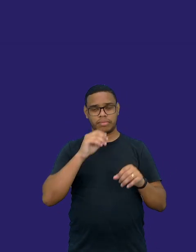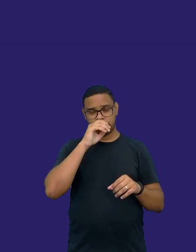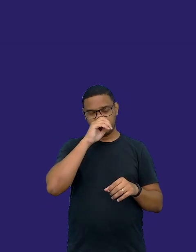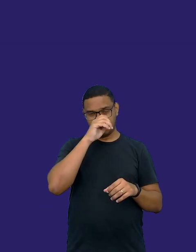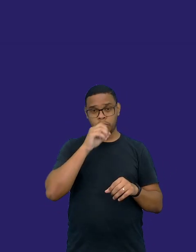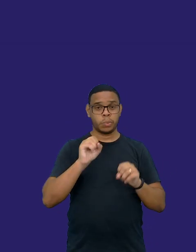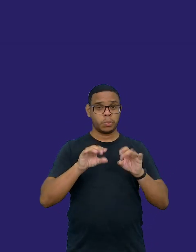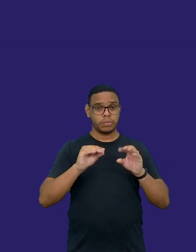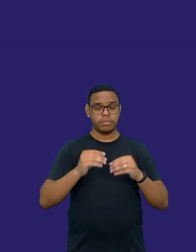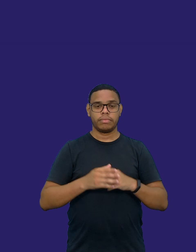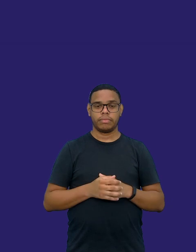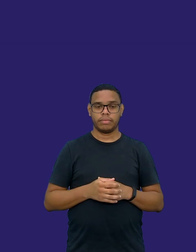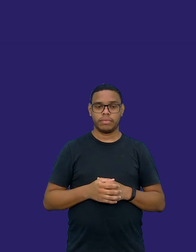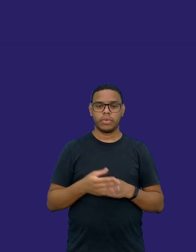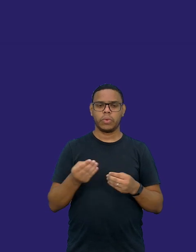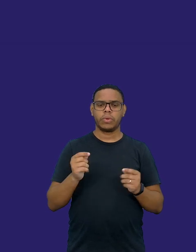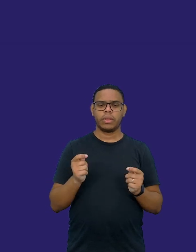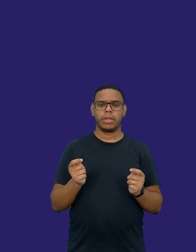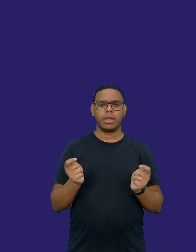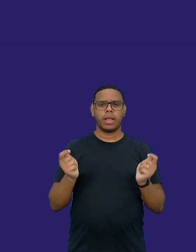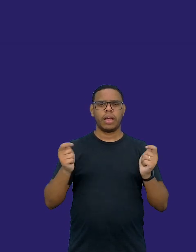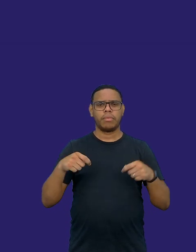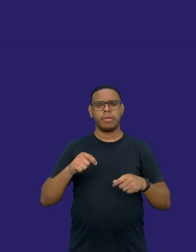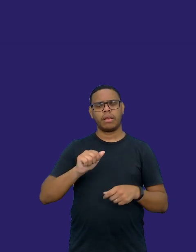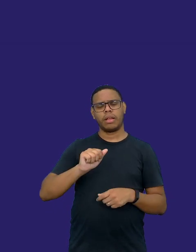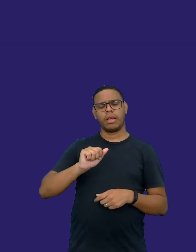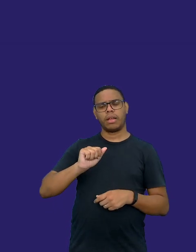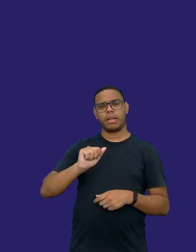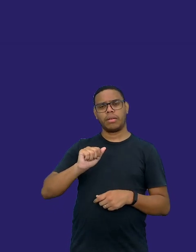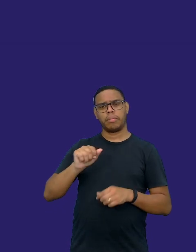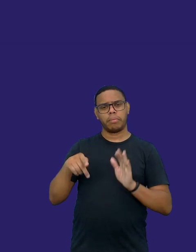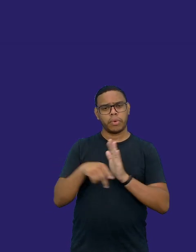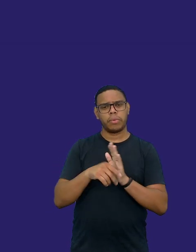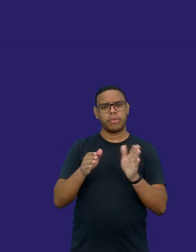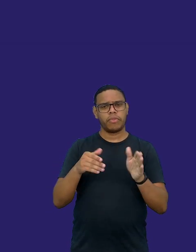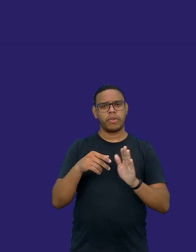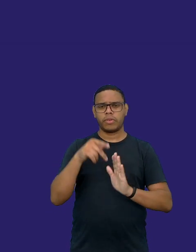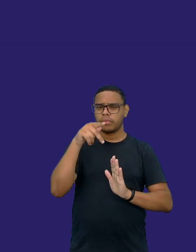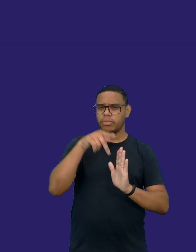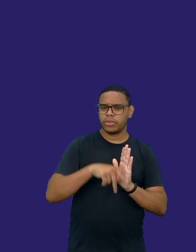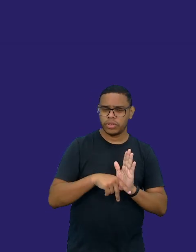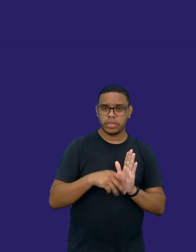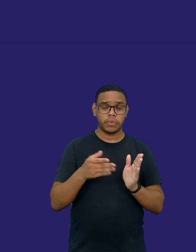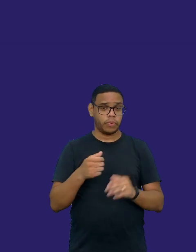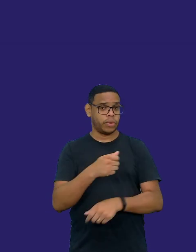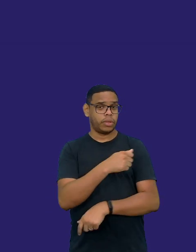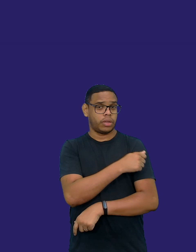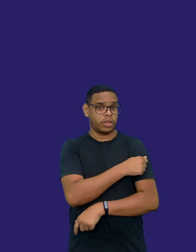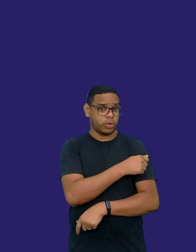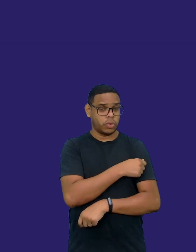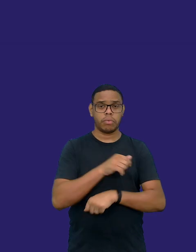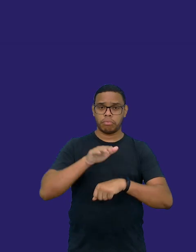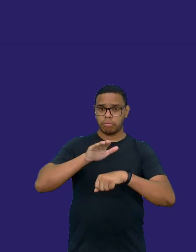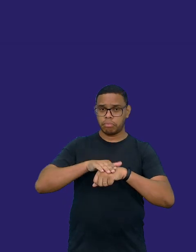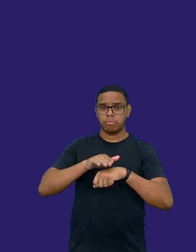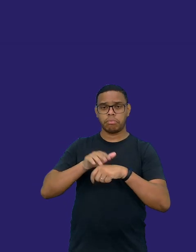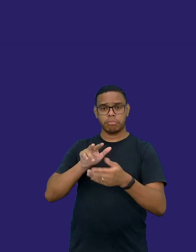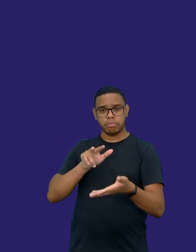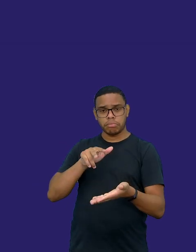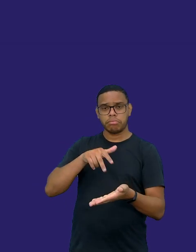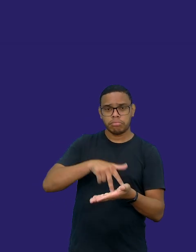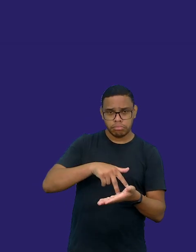essa habilidade baseada em projeto? É o estudante como protagonista do seu